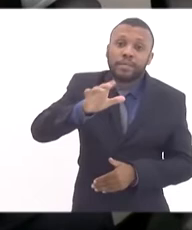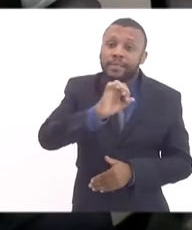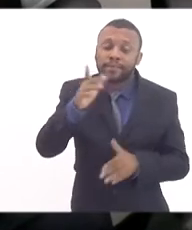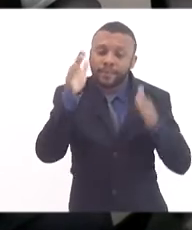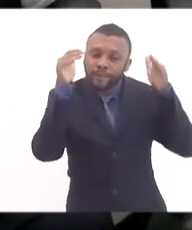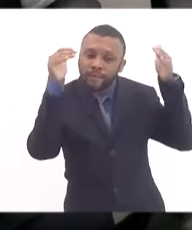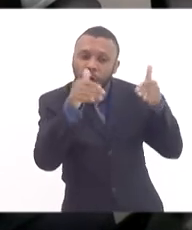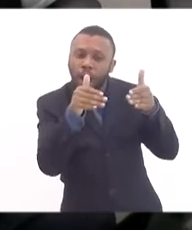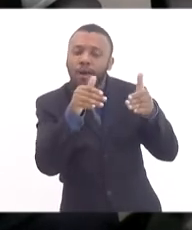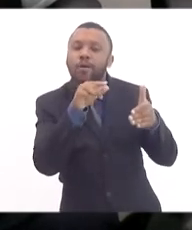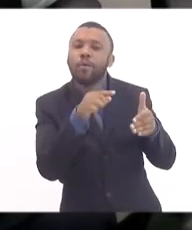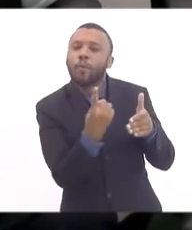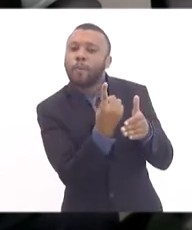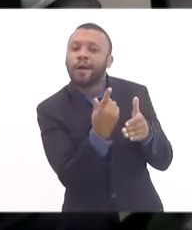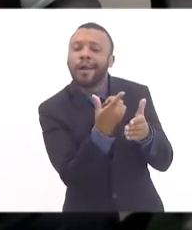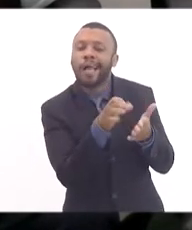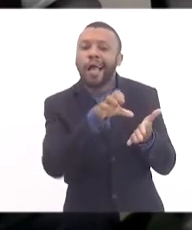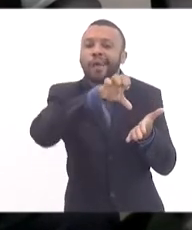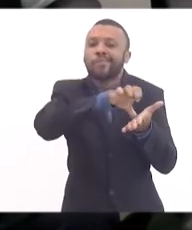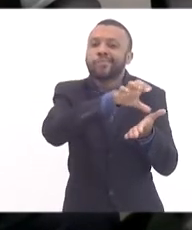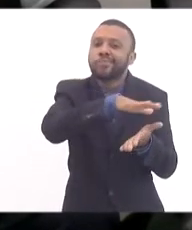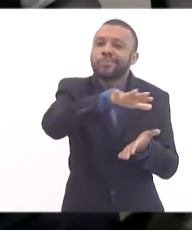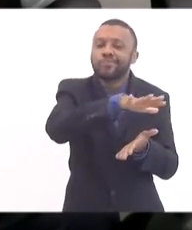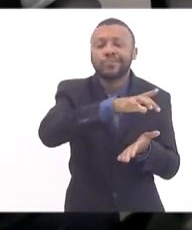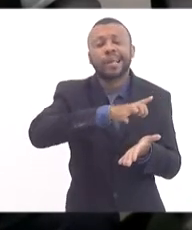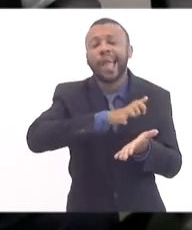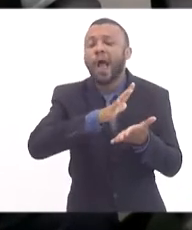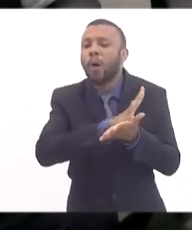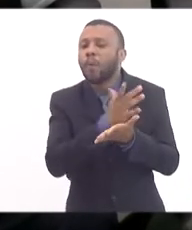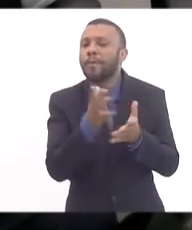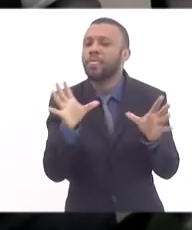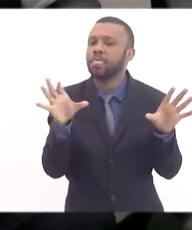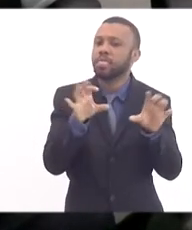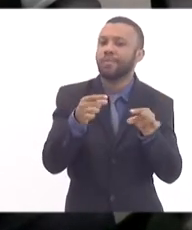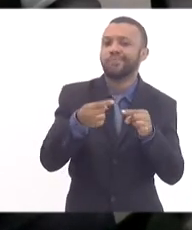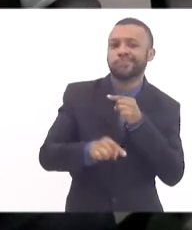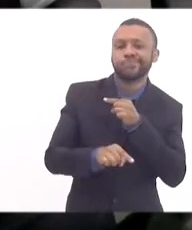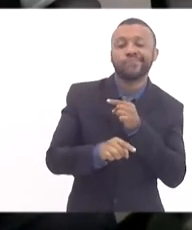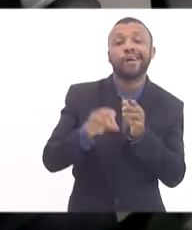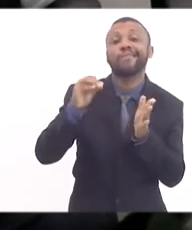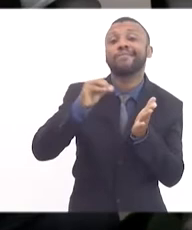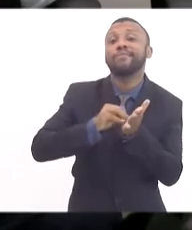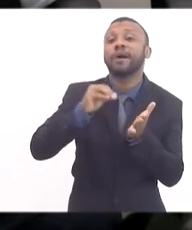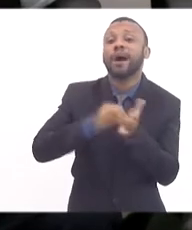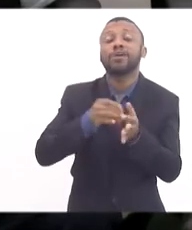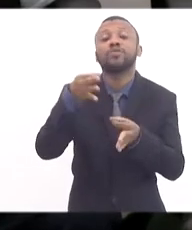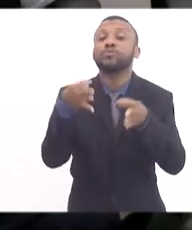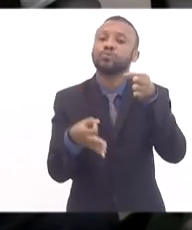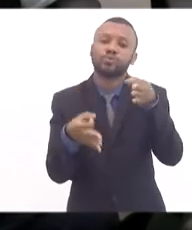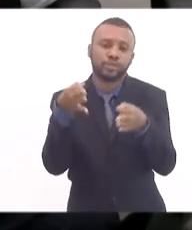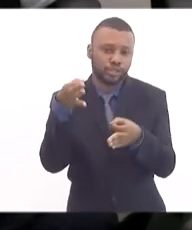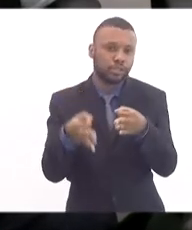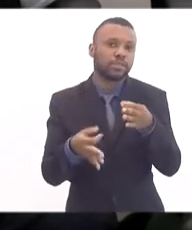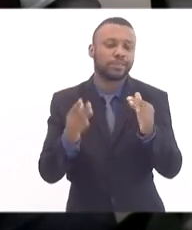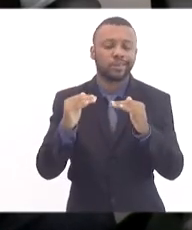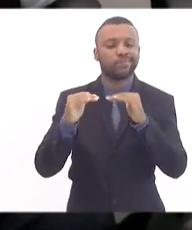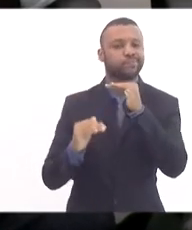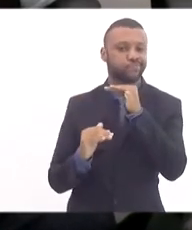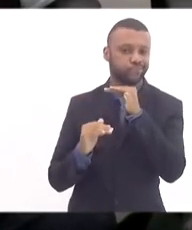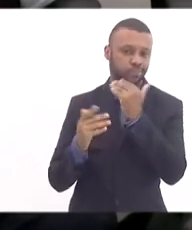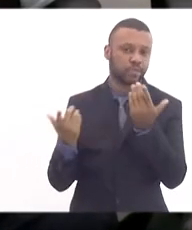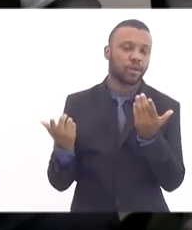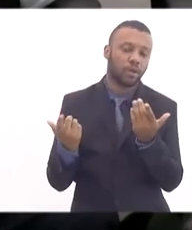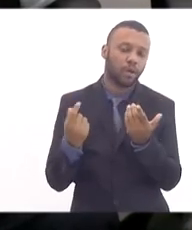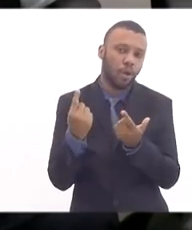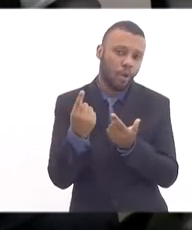você acaba gerando algumas distorções e injustiças então é essa questão uma